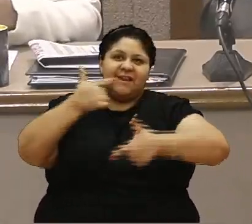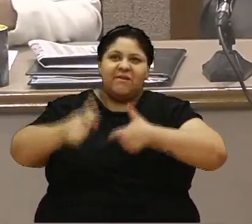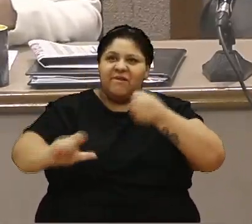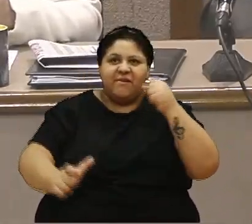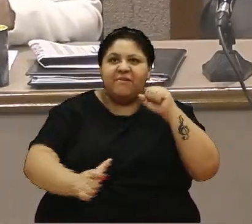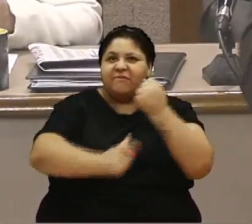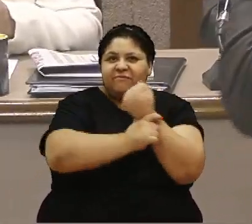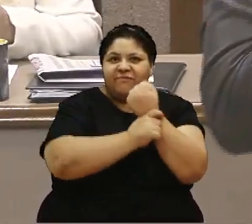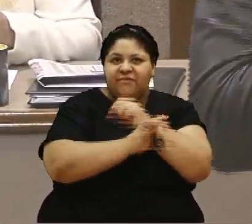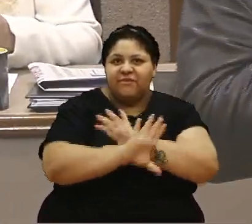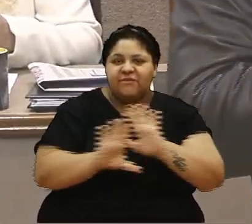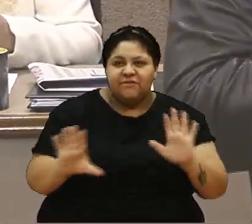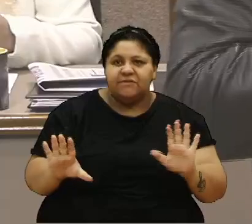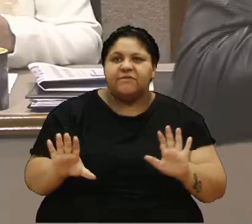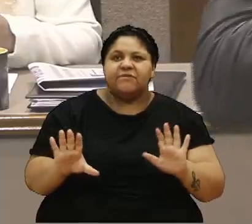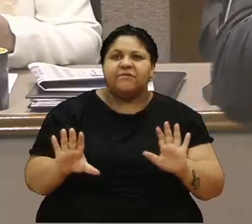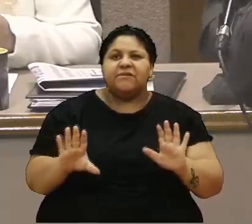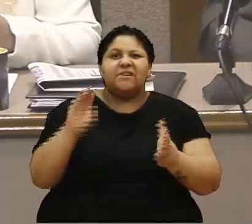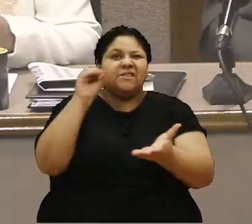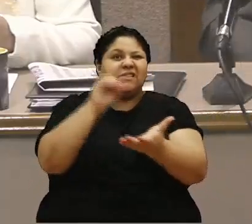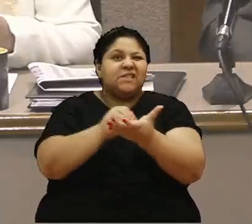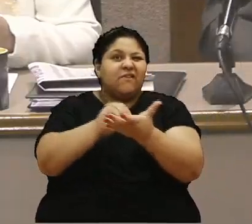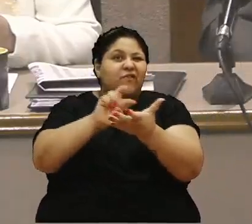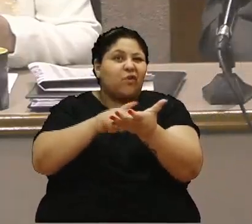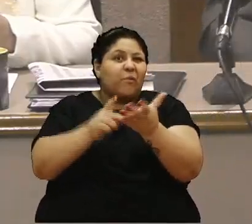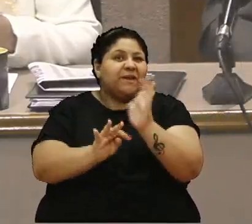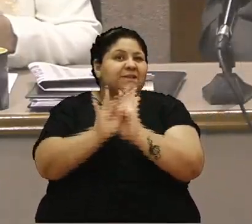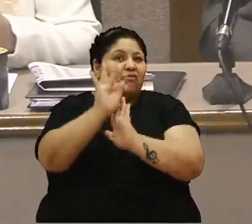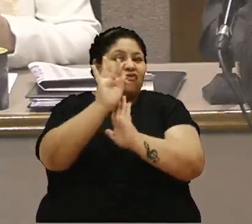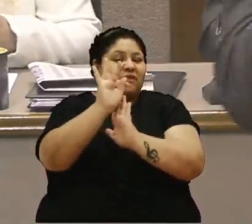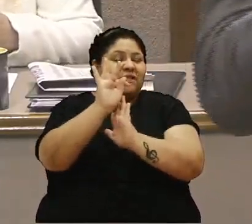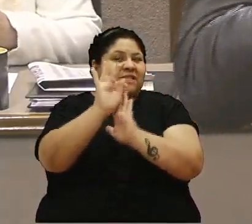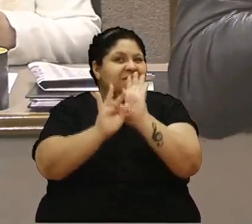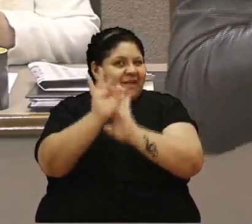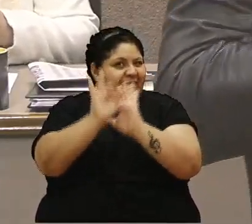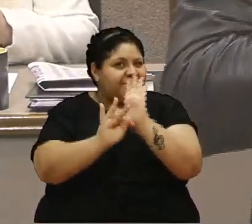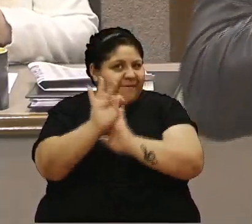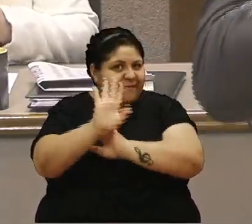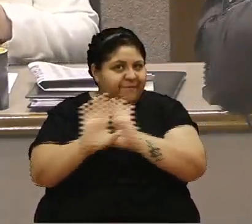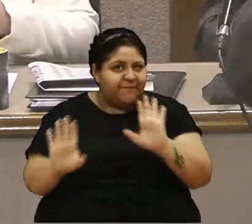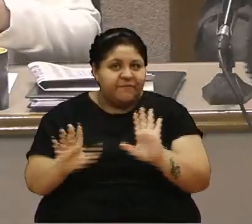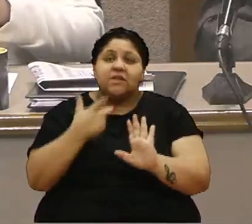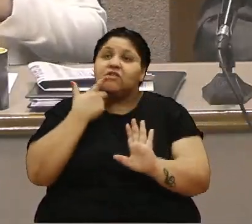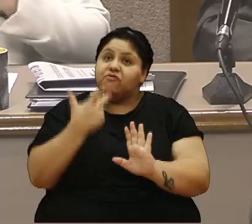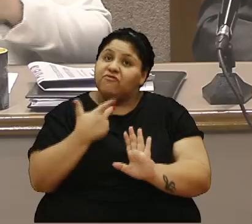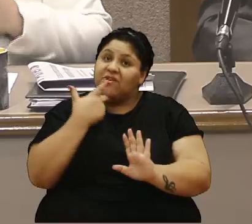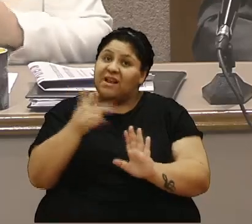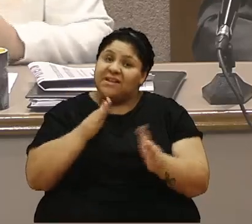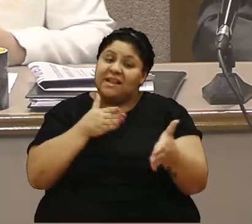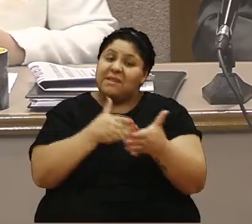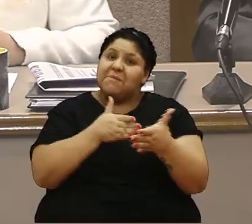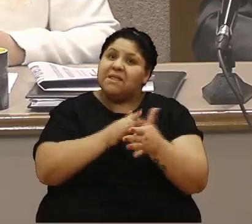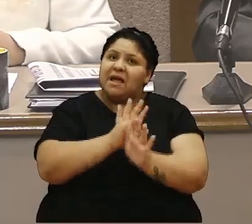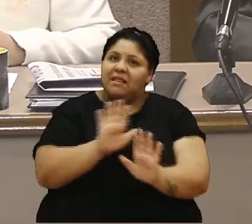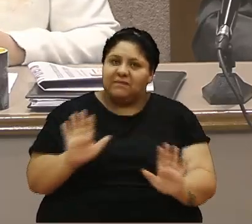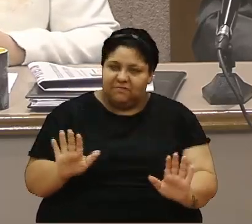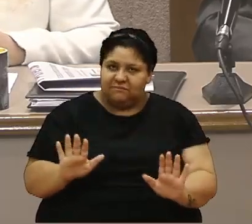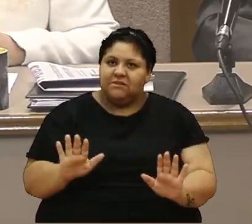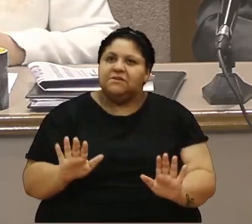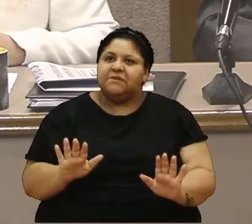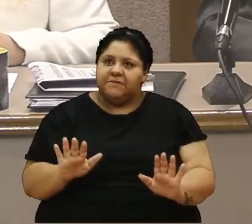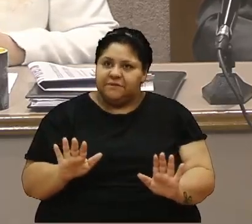que o Rafael não está aí, porque está faltando interpretação de texto, né? No caso, interpretação de fala está sendo limitada, né?